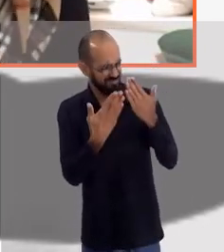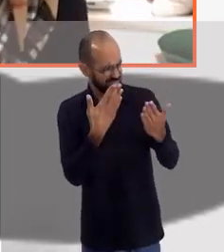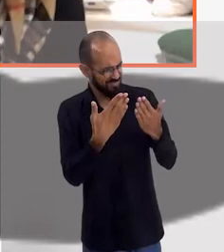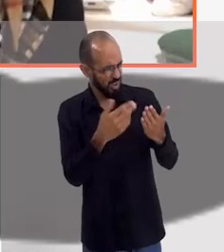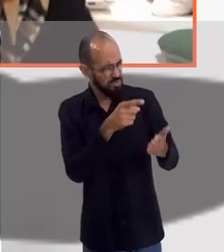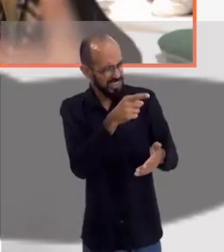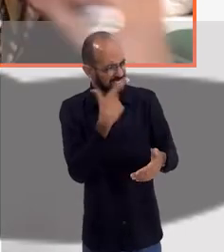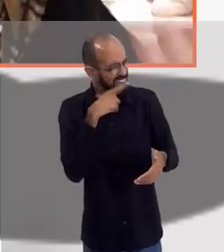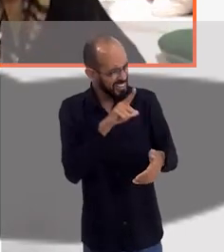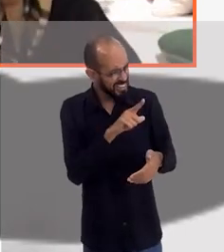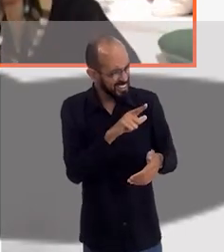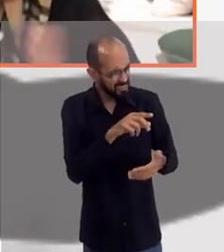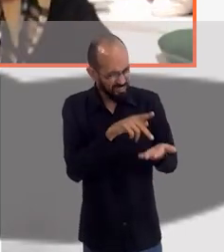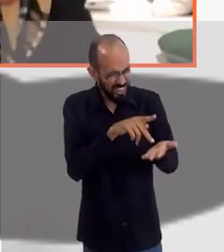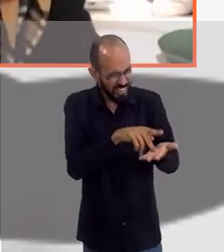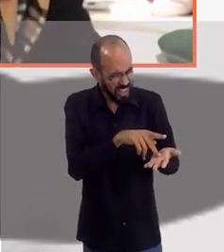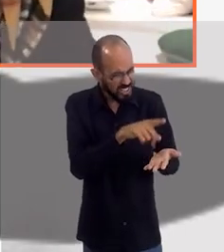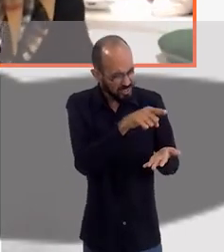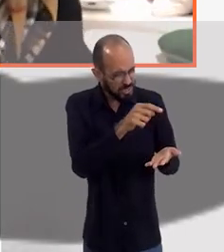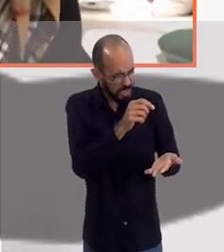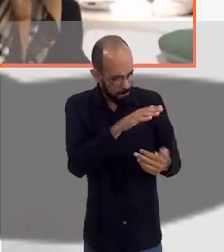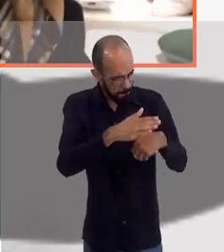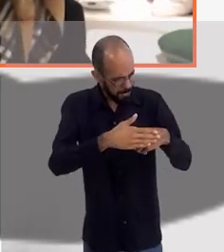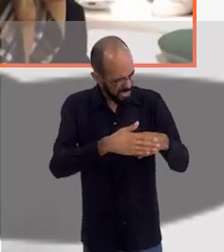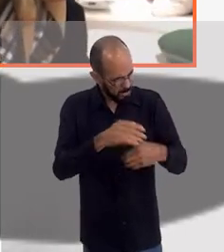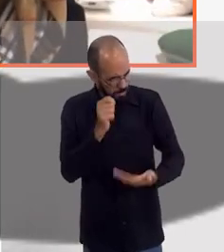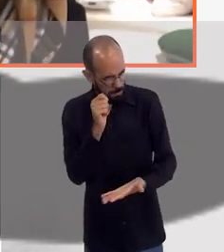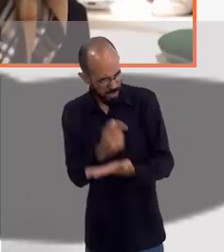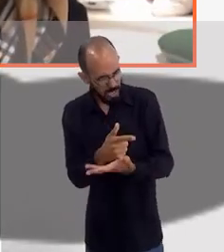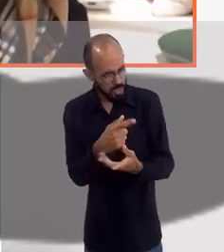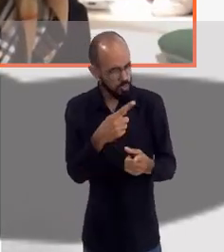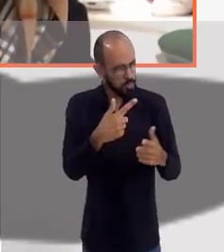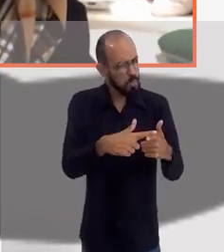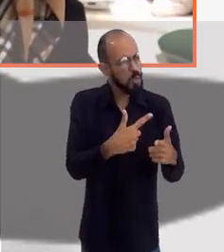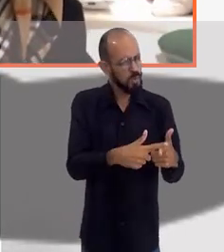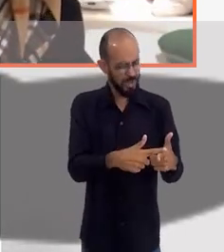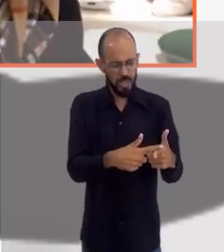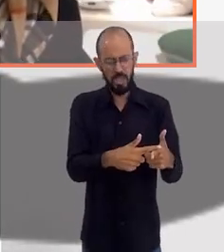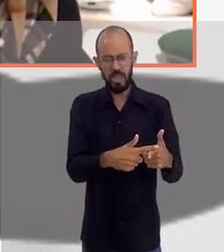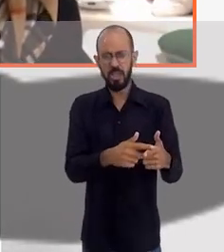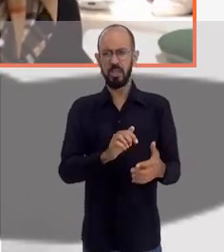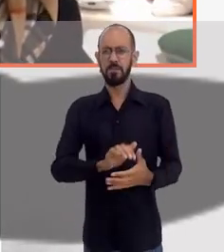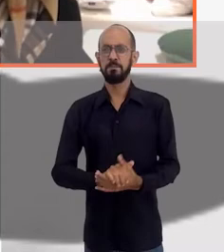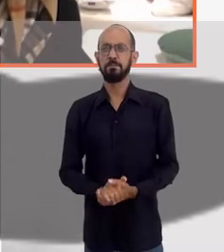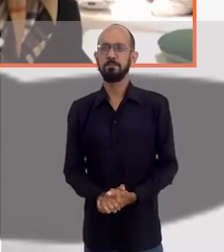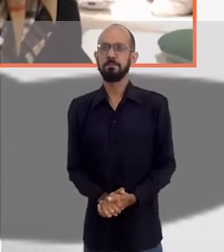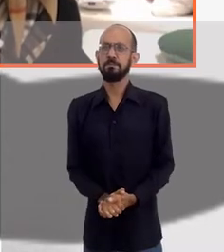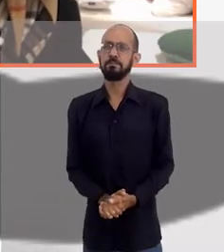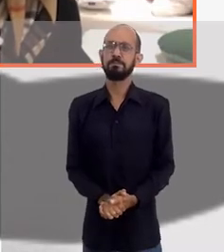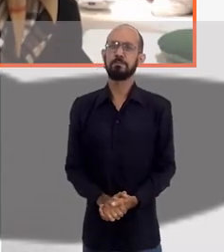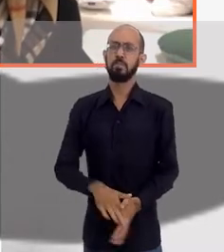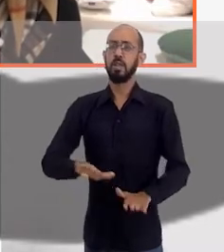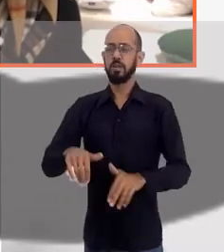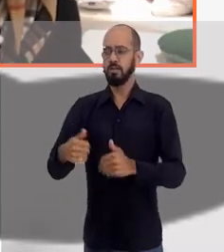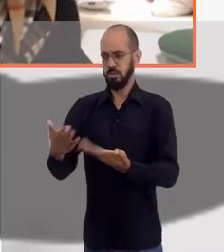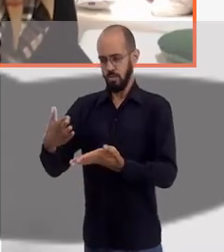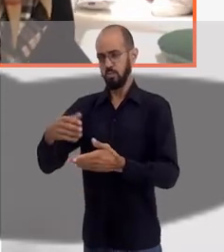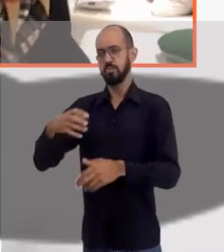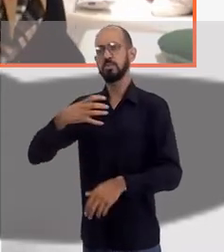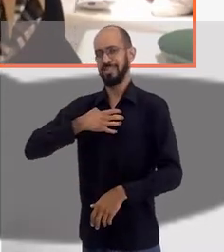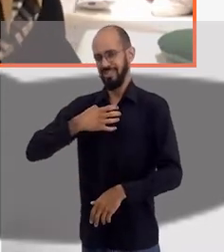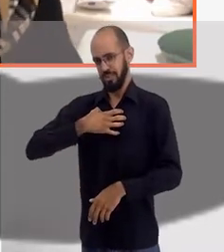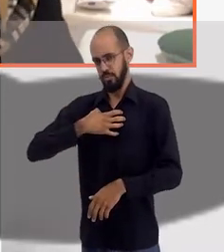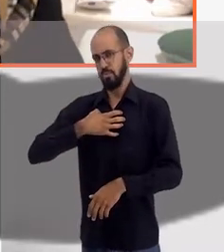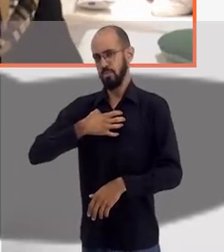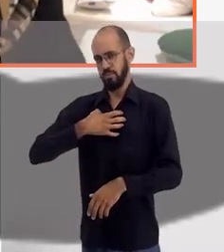mas como assim mas tá pagando para fazer um projeto Mas é porque isso essa é uma das Sim sinto é uma